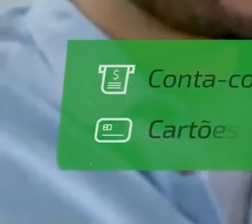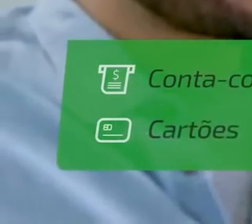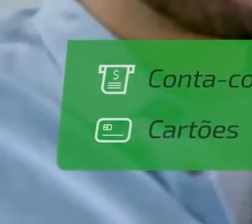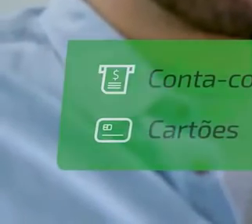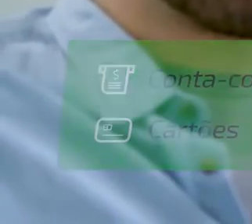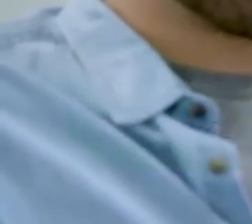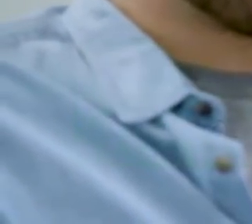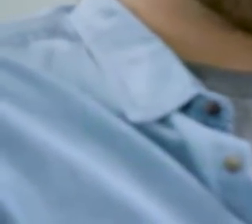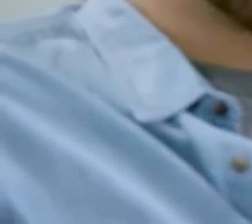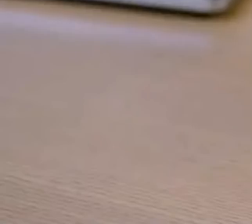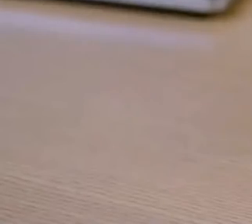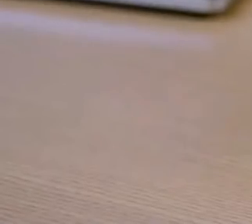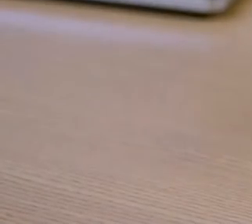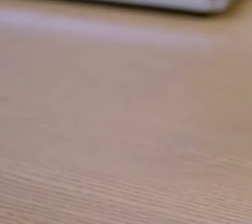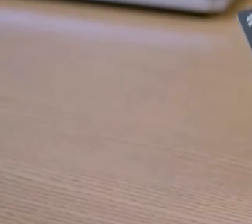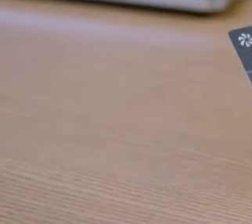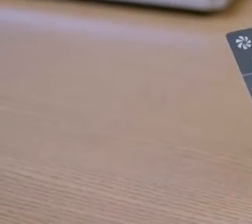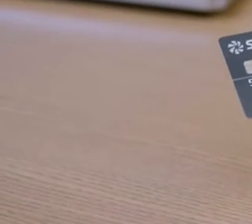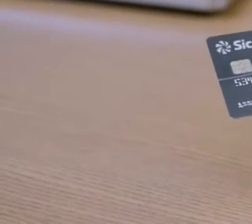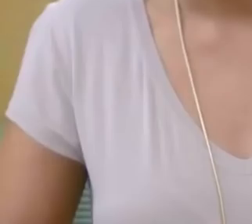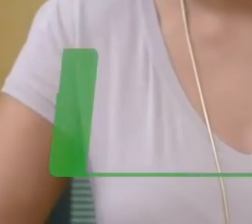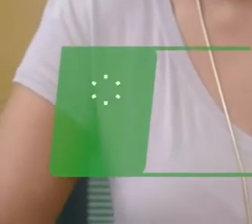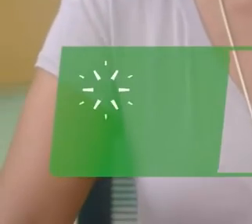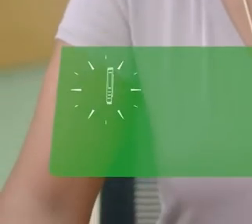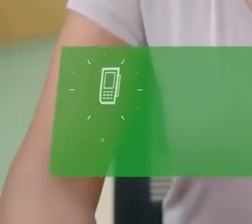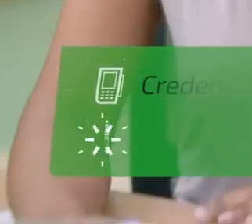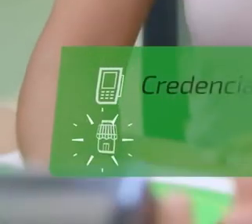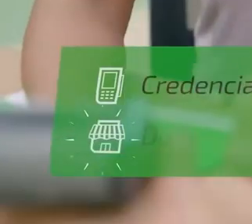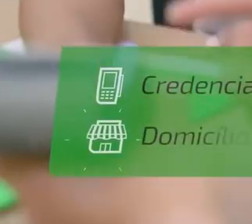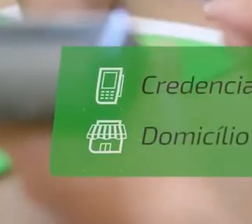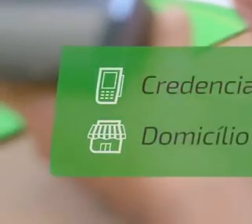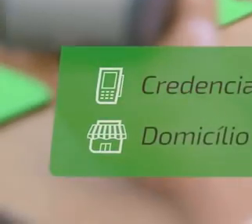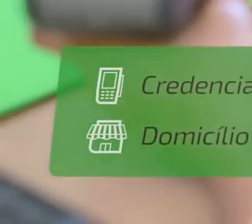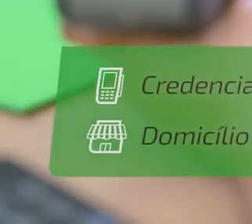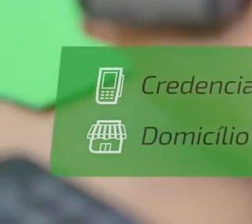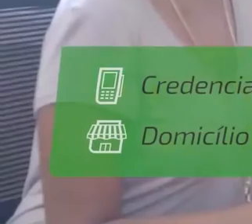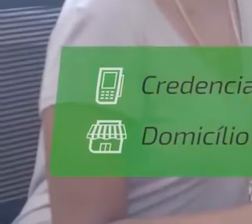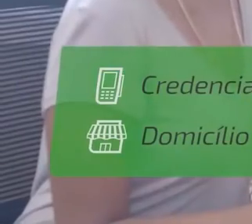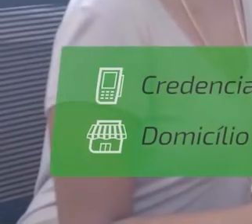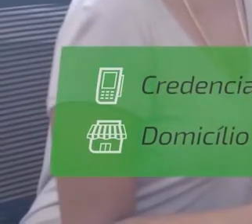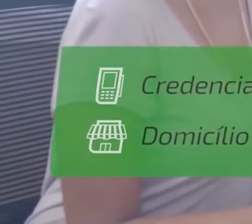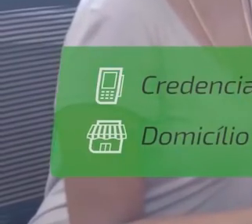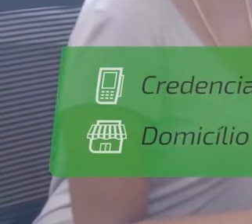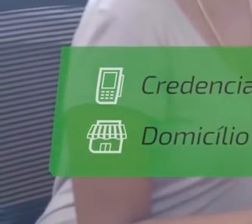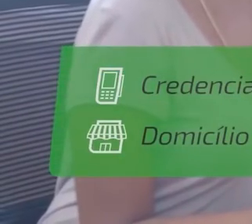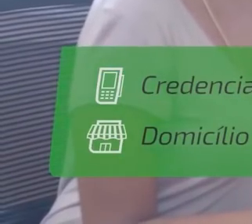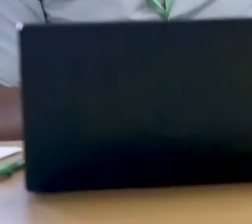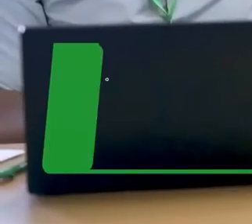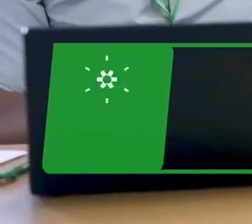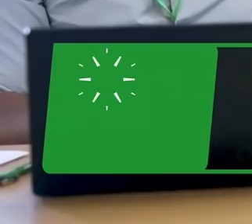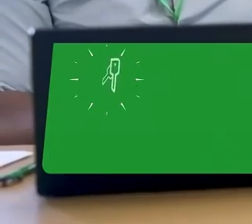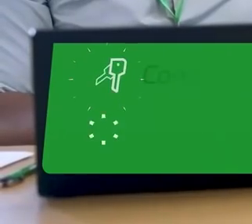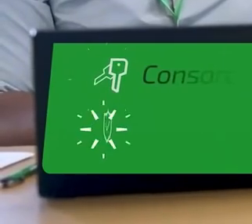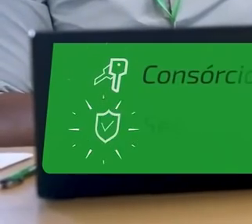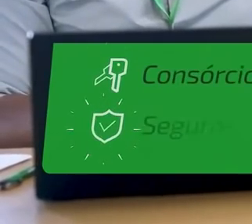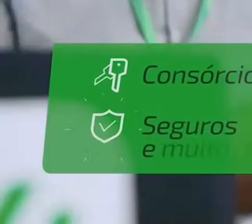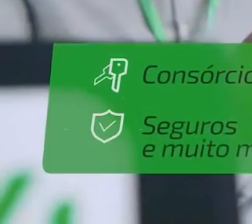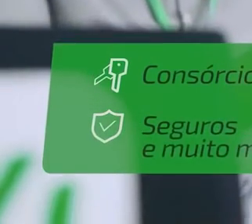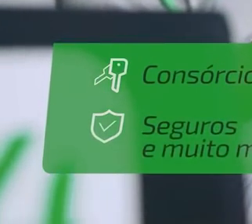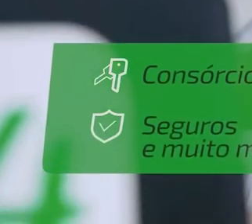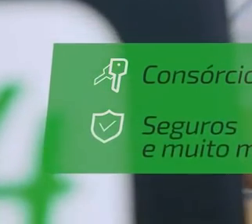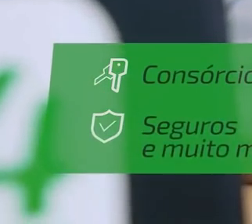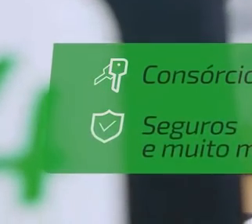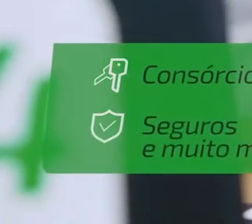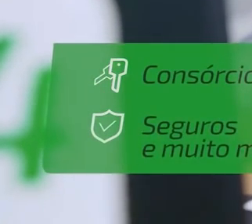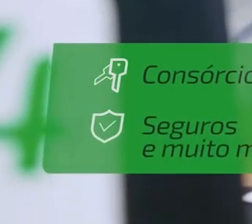e próxima para a sua vida financeira. Para outros, somos um parceiro que ajuda a sua empresa ou ainda que impulsiona o